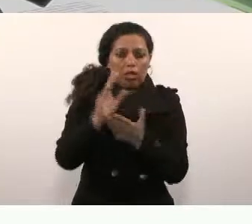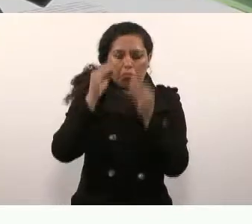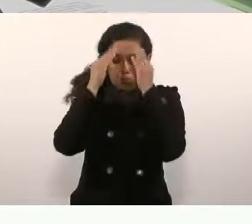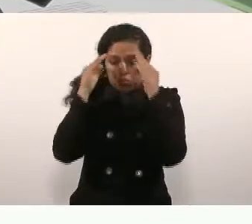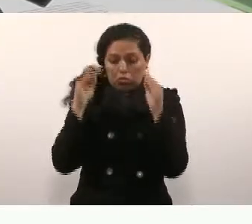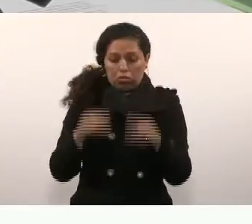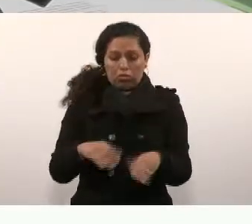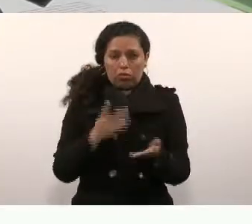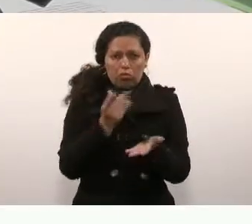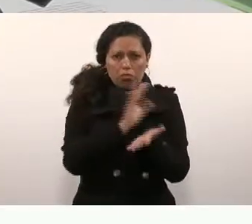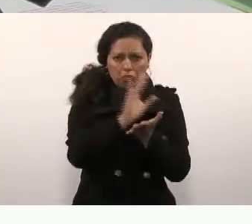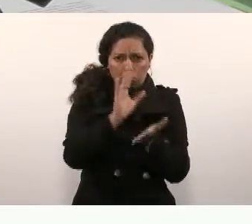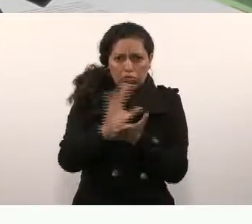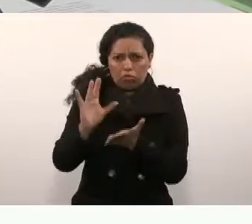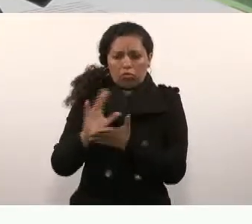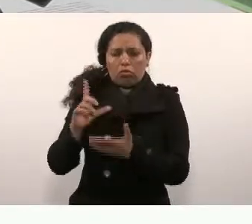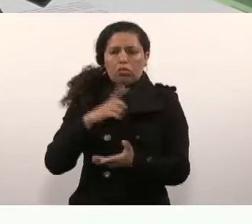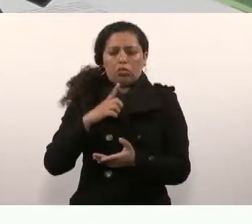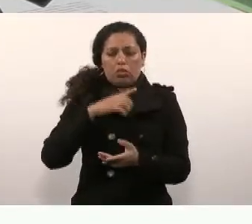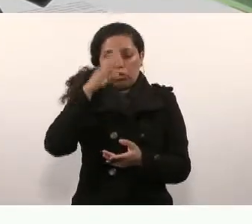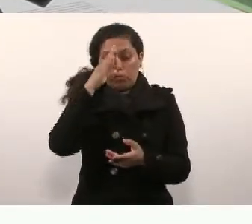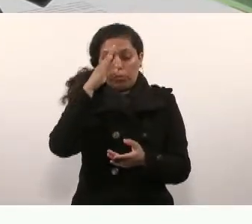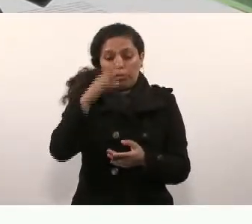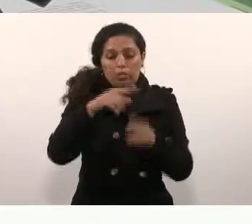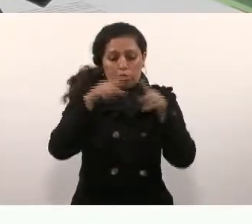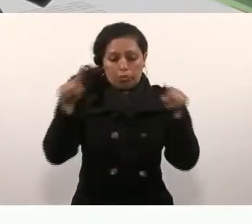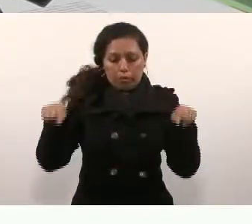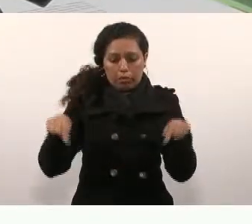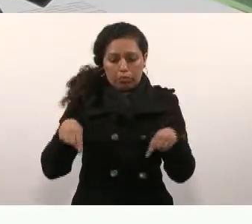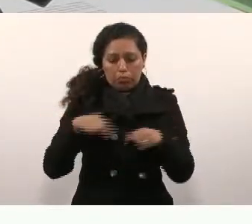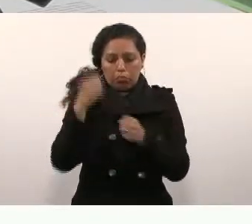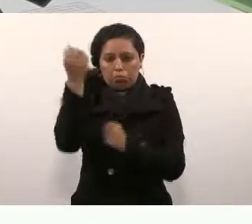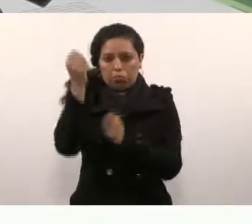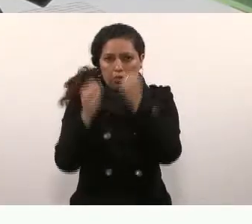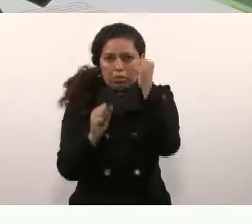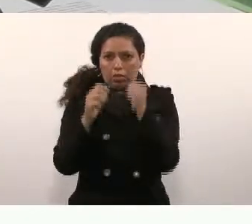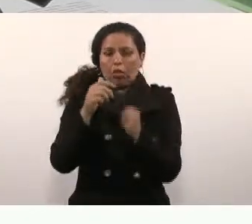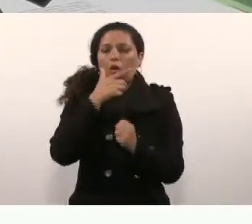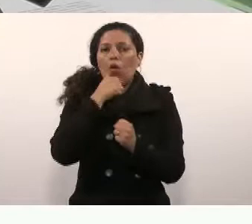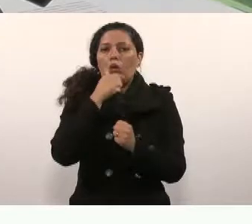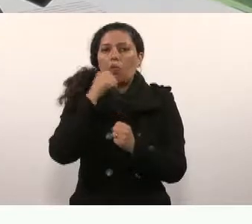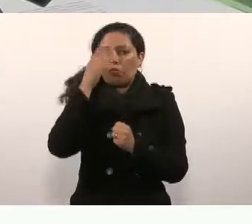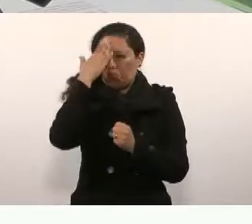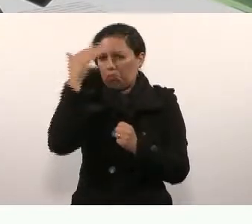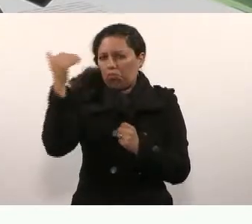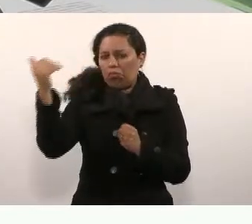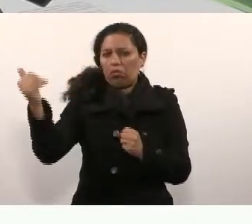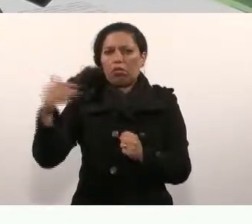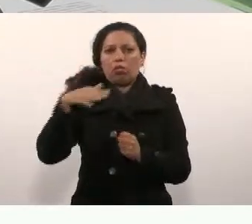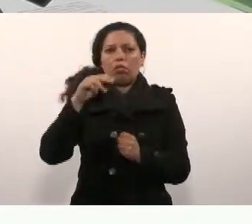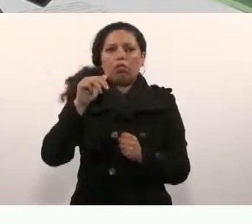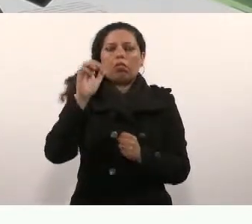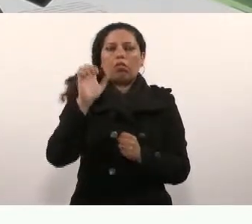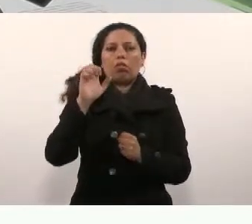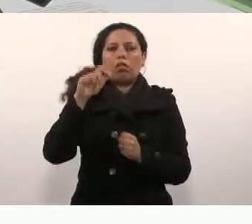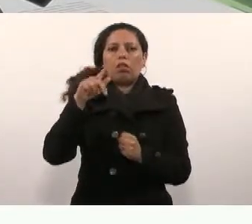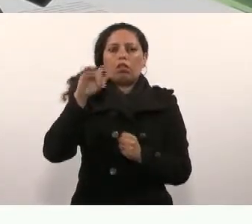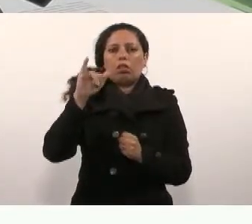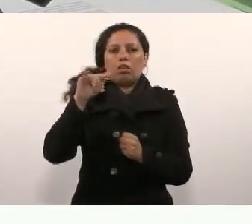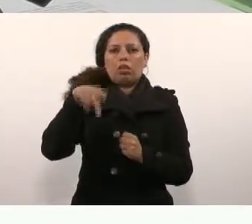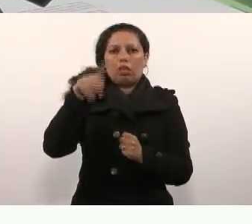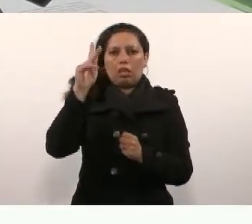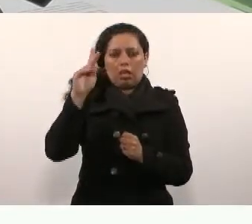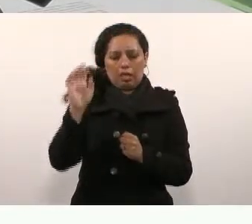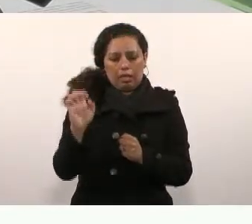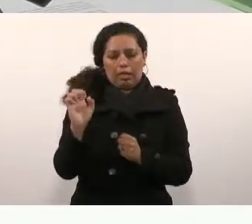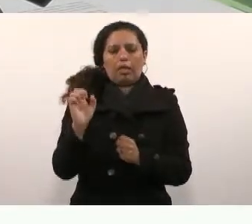investir. O principal articulador do polo industrial, a Eike Batista, enfrentou as dificuldades que todos conhecemos, econômicas e